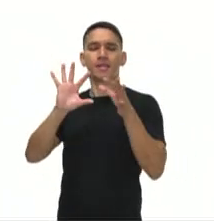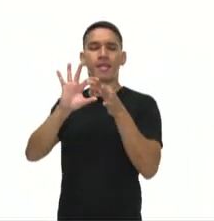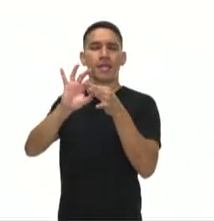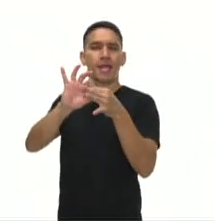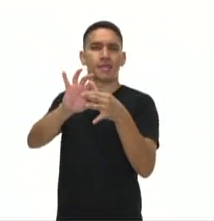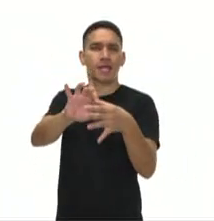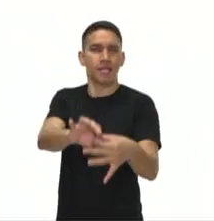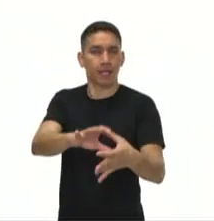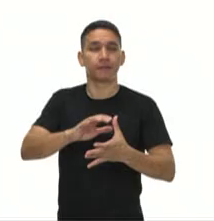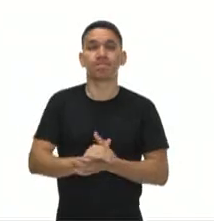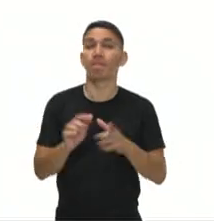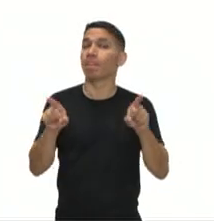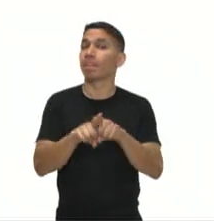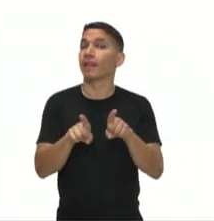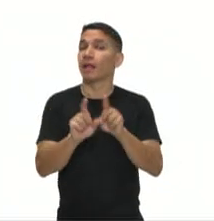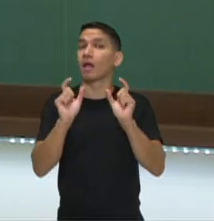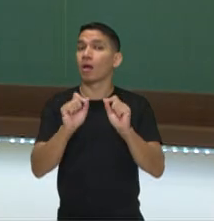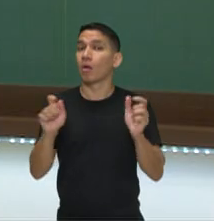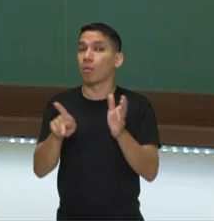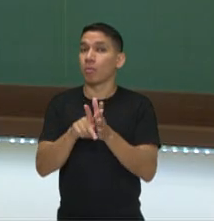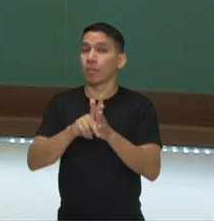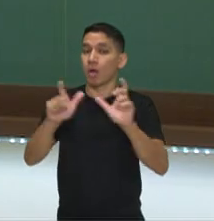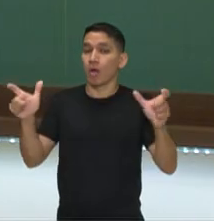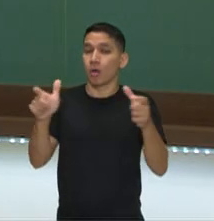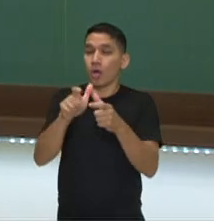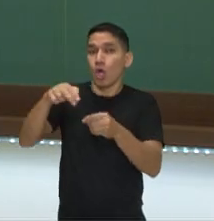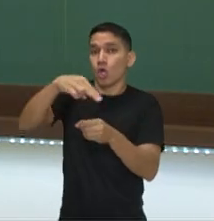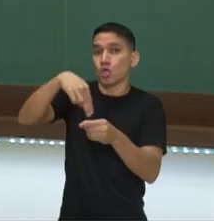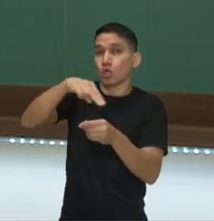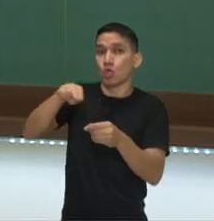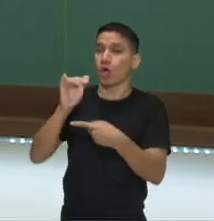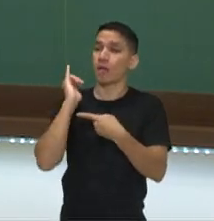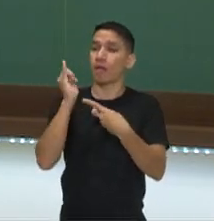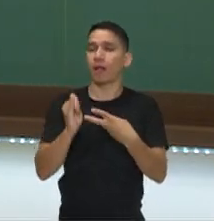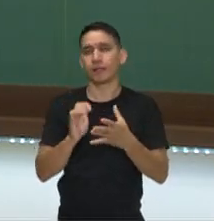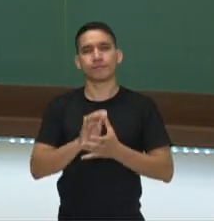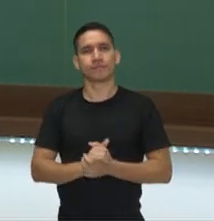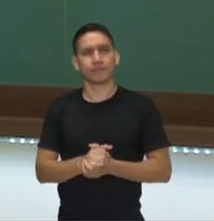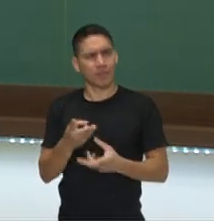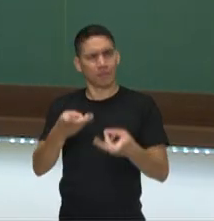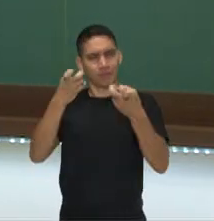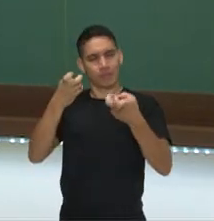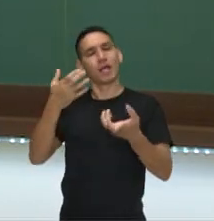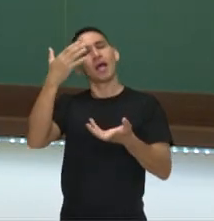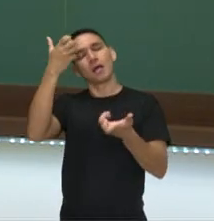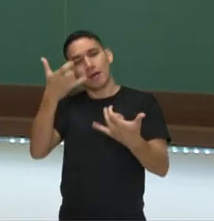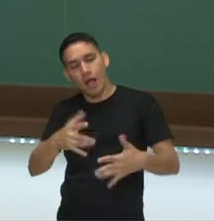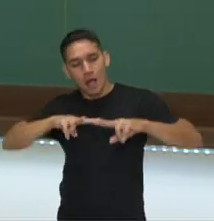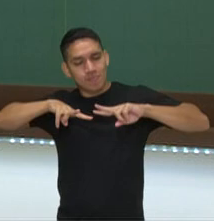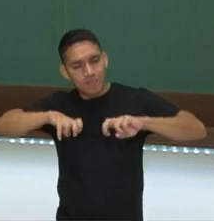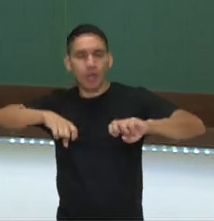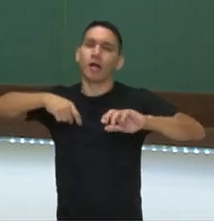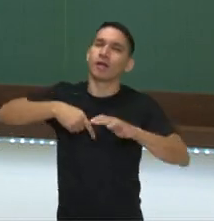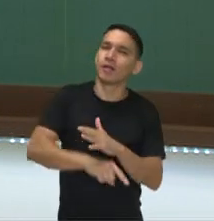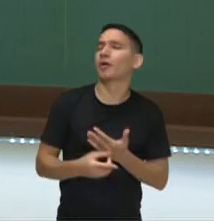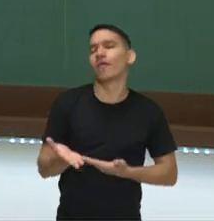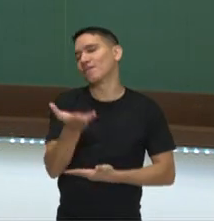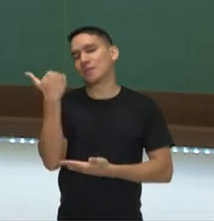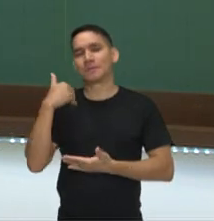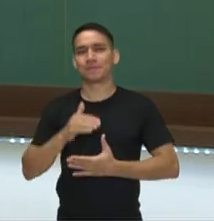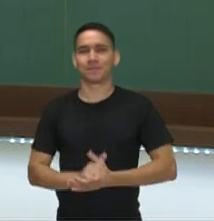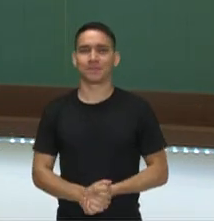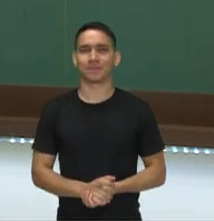e pelo reduzido núcleo narrativo. Vamos conhecer o conto, então? Vamos mergulhar nessa ideia? Vem